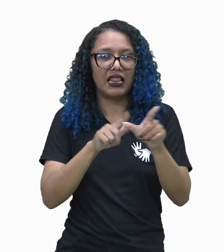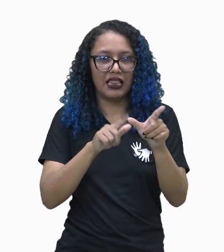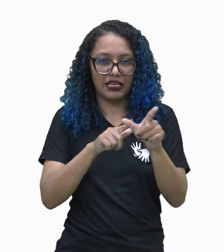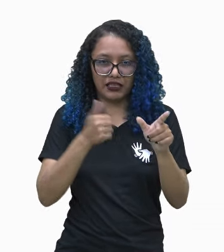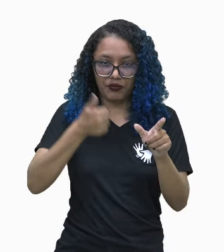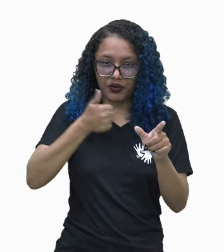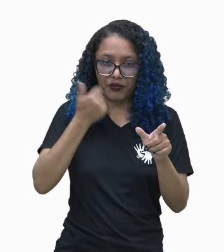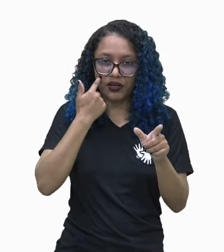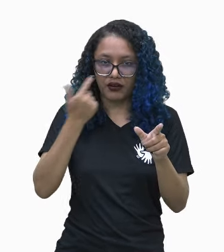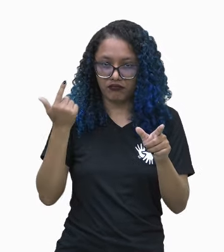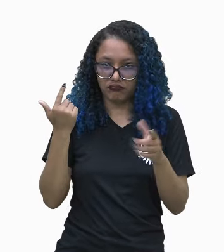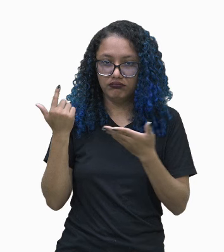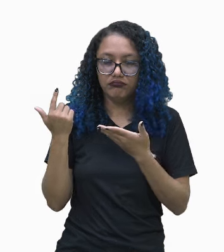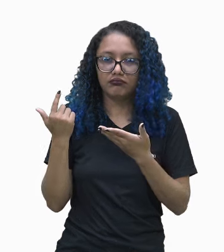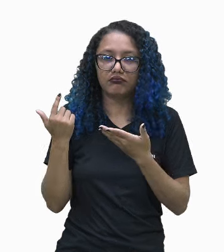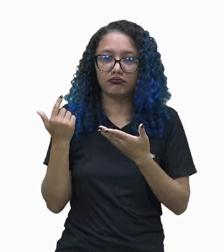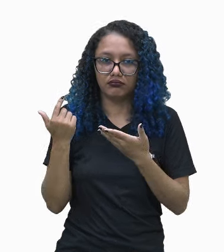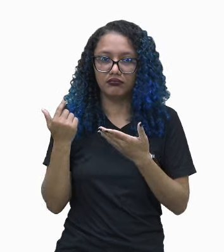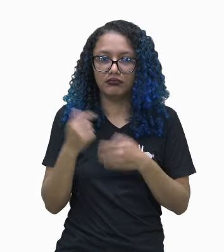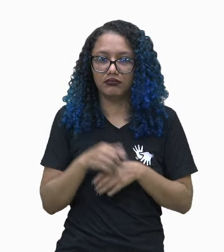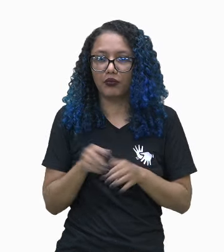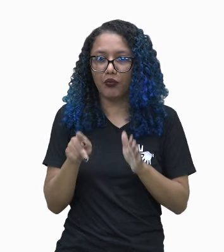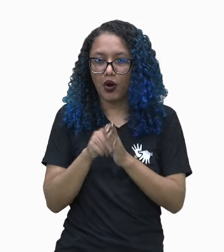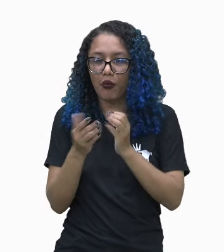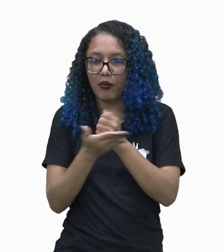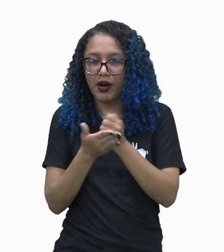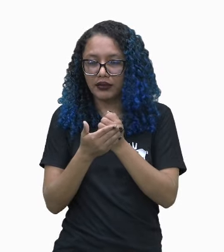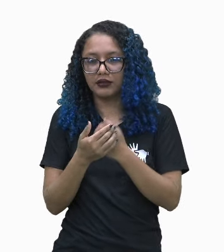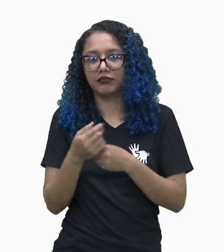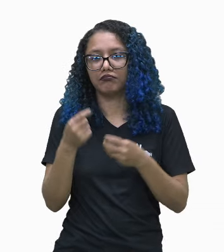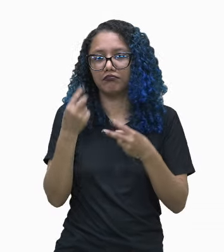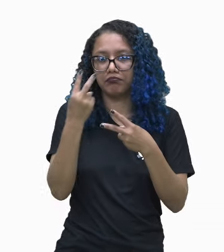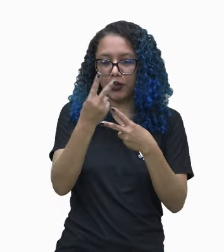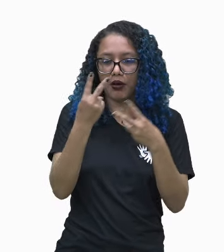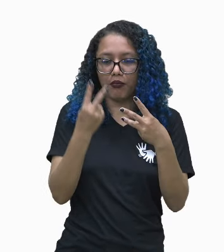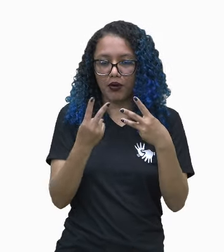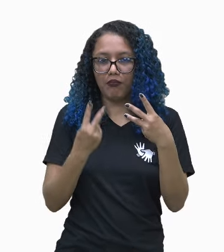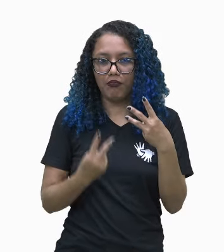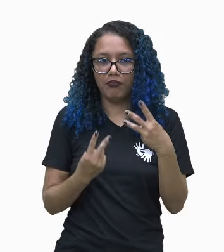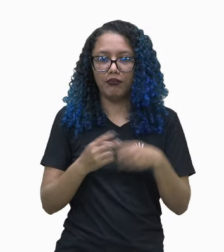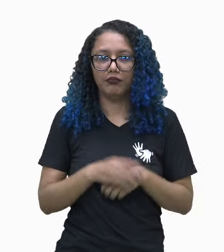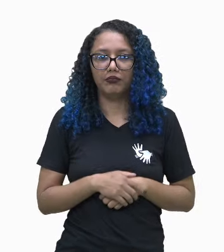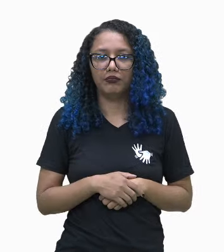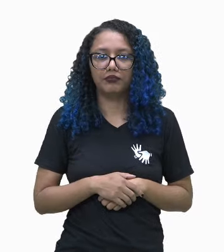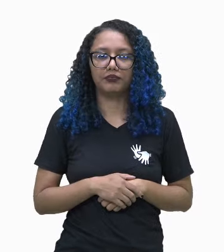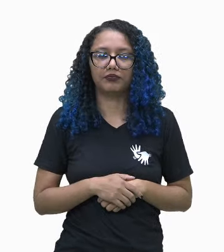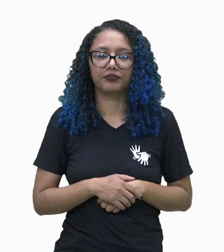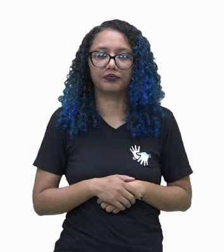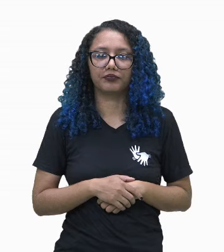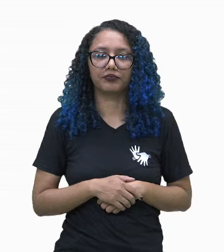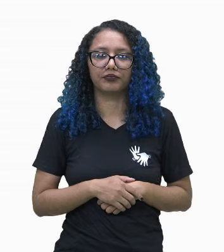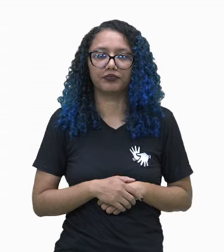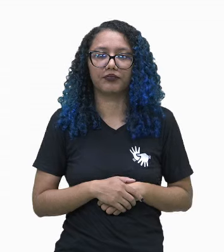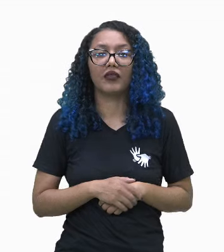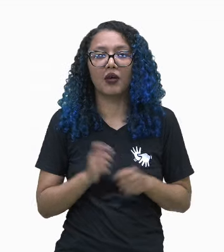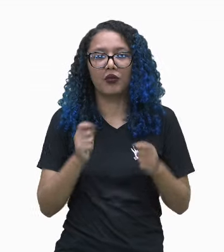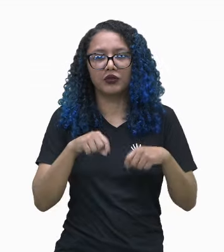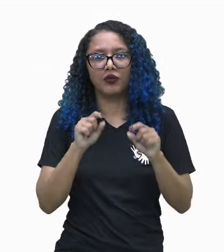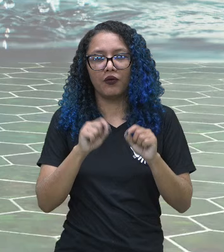somente pelas iniciais, tá? Dessas bases, permitindo a replicação e transcrição dos